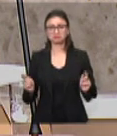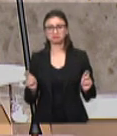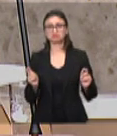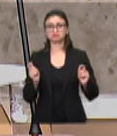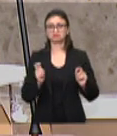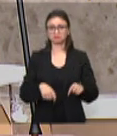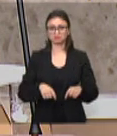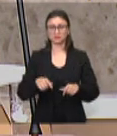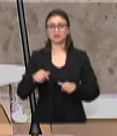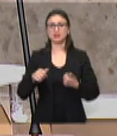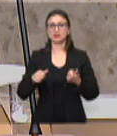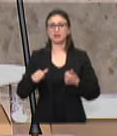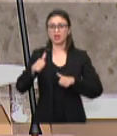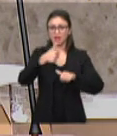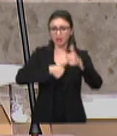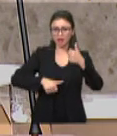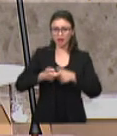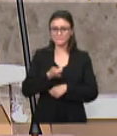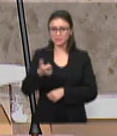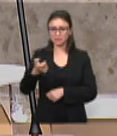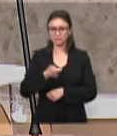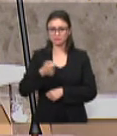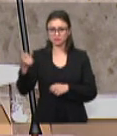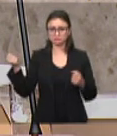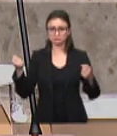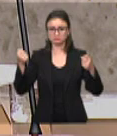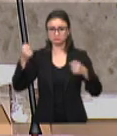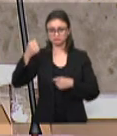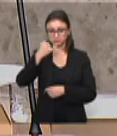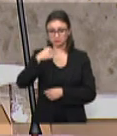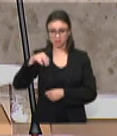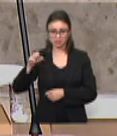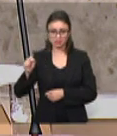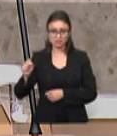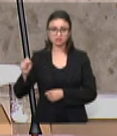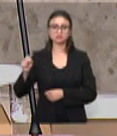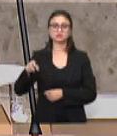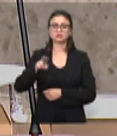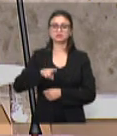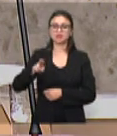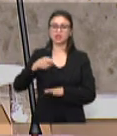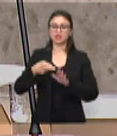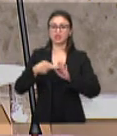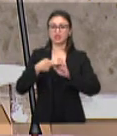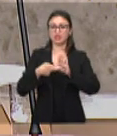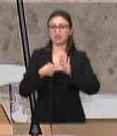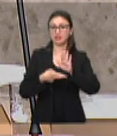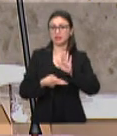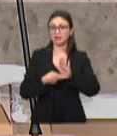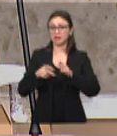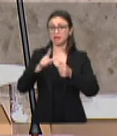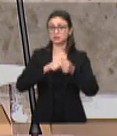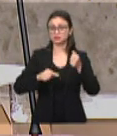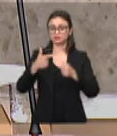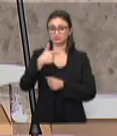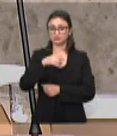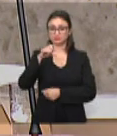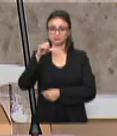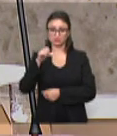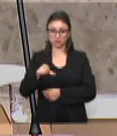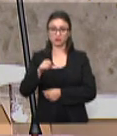Possibilidade de revisão do benefício previdenciário mediante aplicação da regra definitiva do artigo